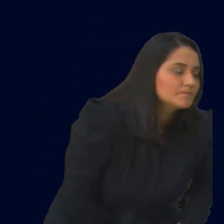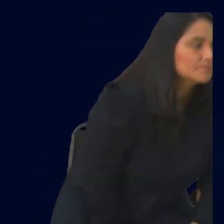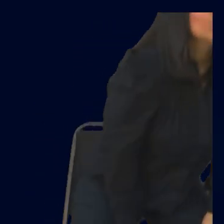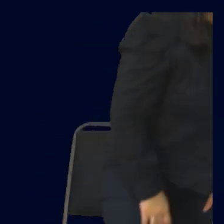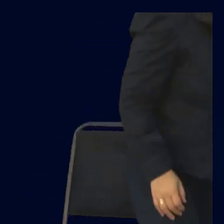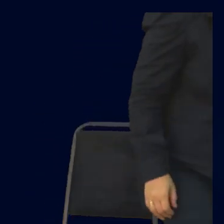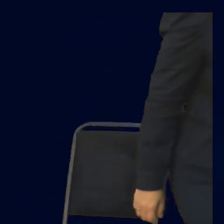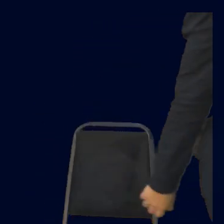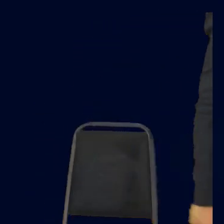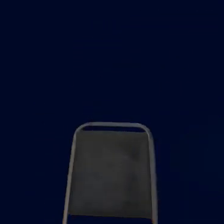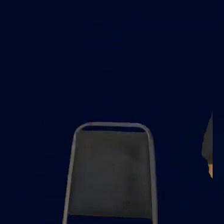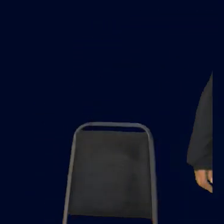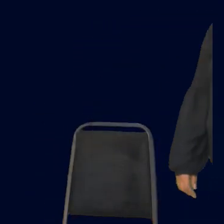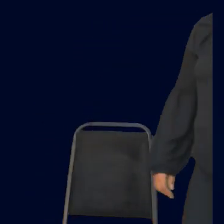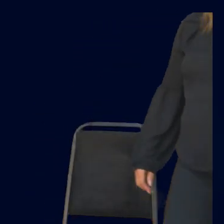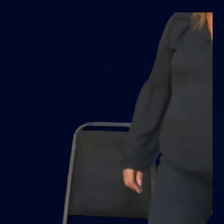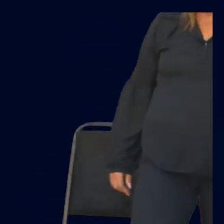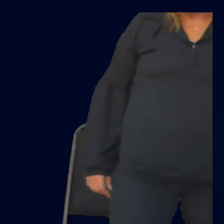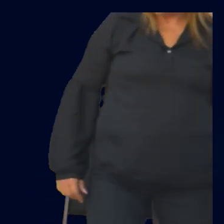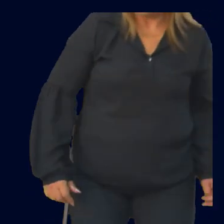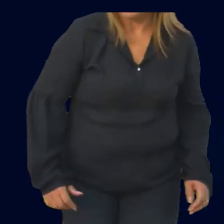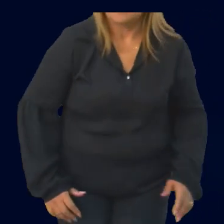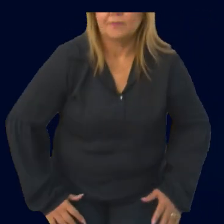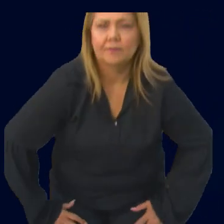Combinações precisam estar claras.